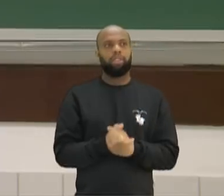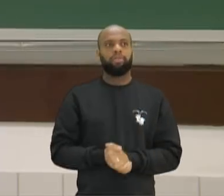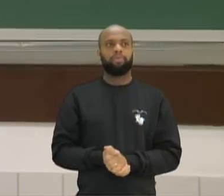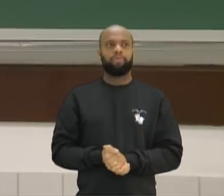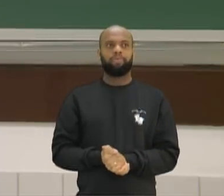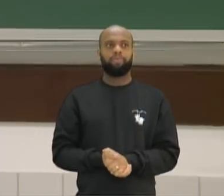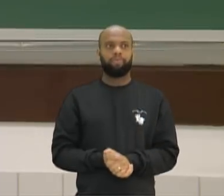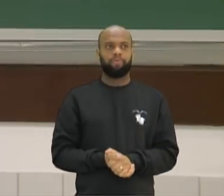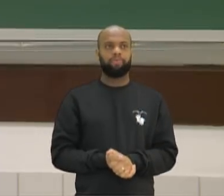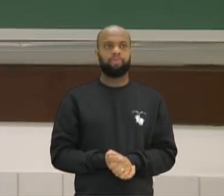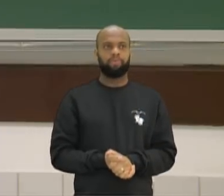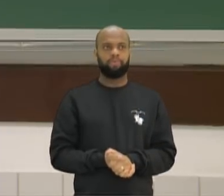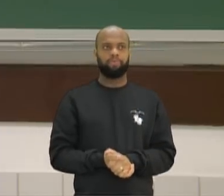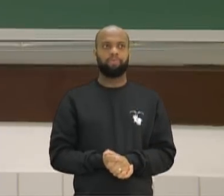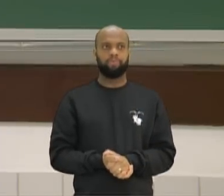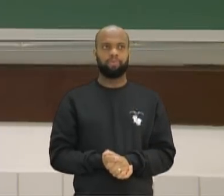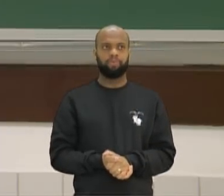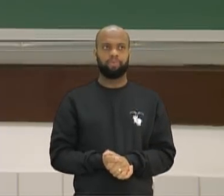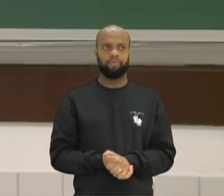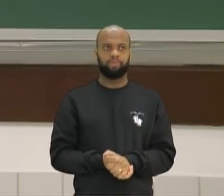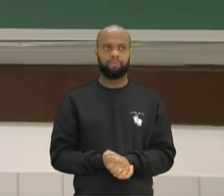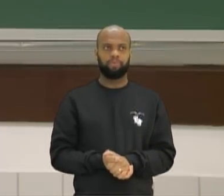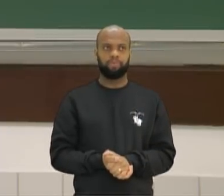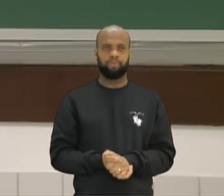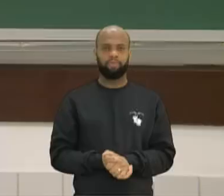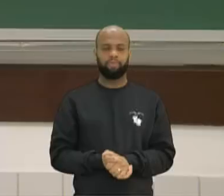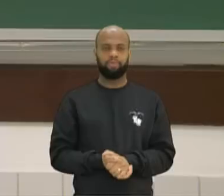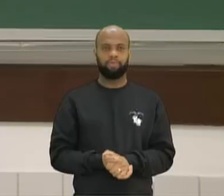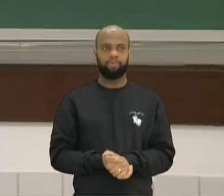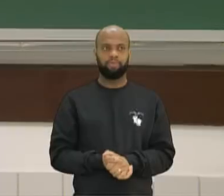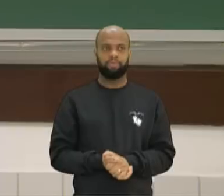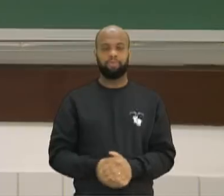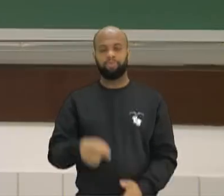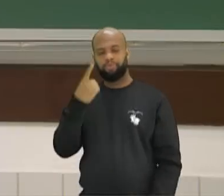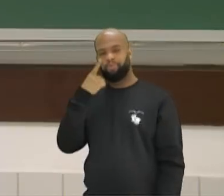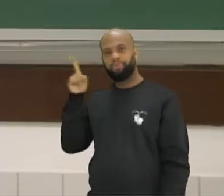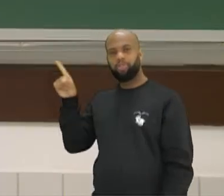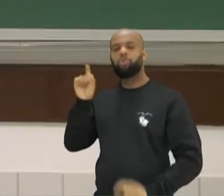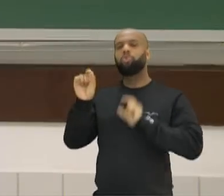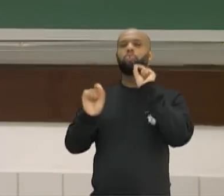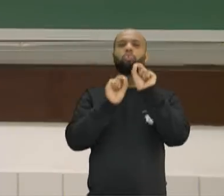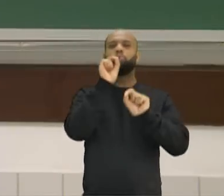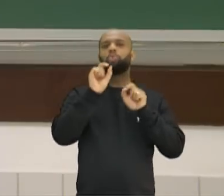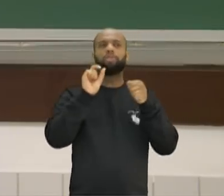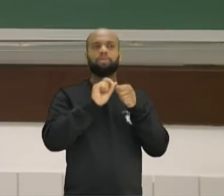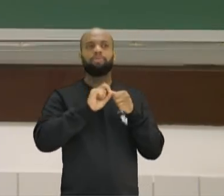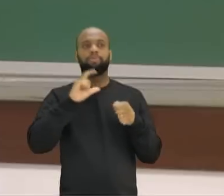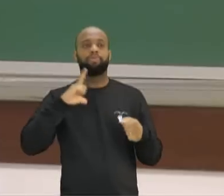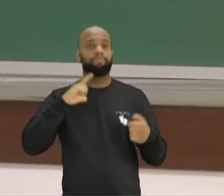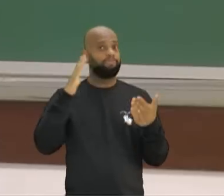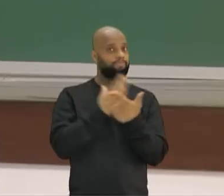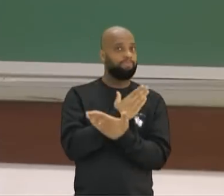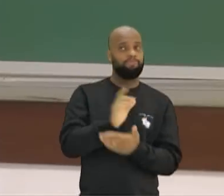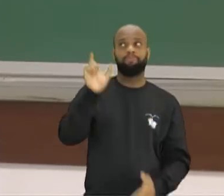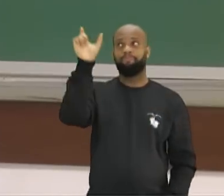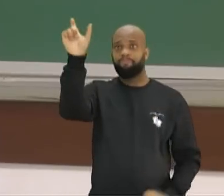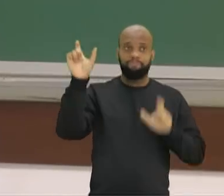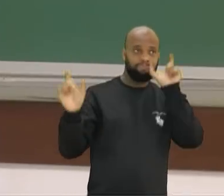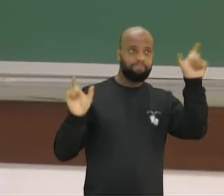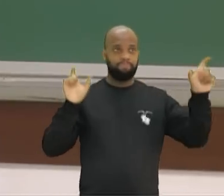Do you know any non-profit organization? Então, olha aqui, ó, o que ela faz? Ó, aqui eu tenho algumas palavrinhas aqui.